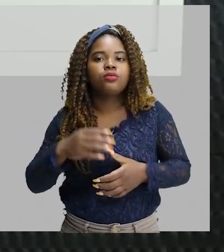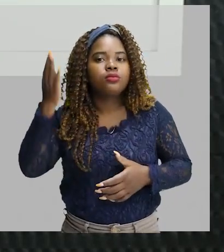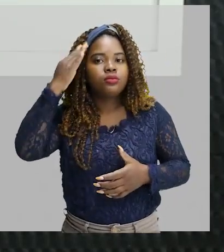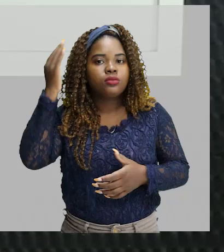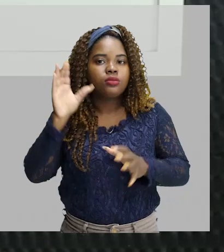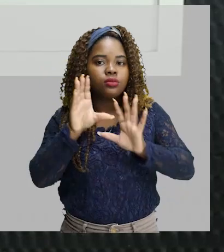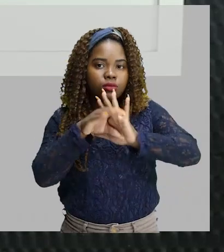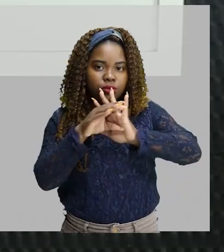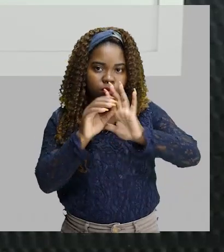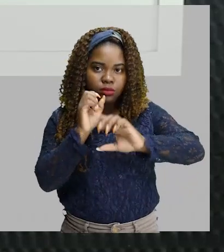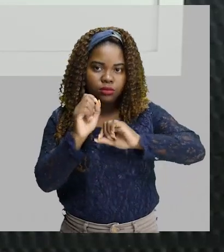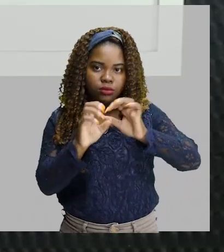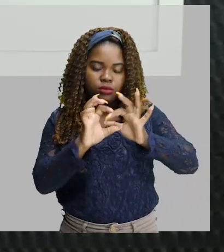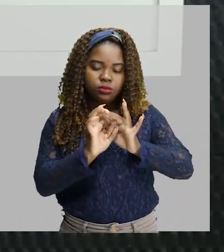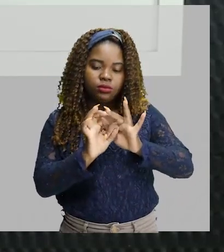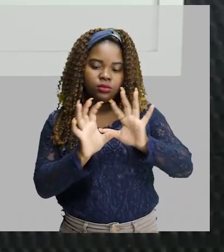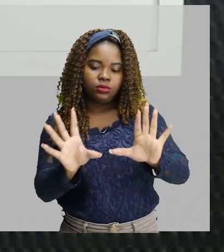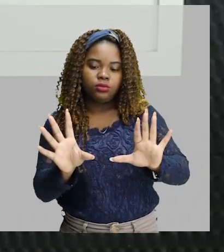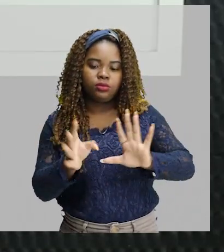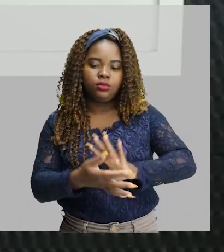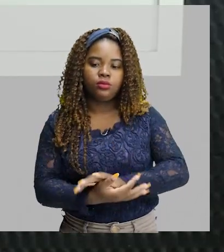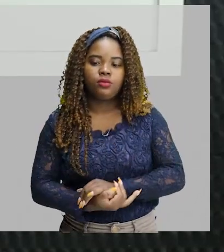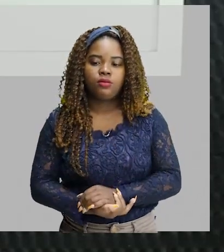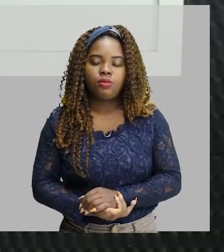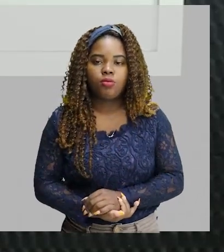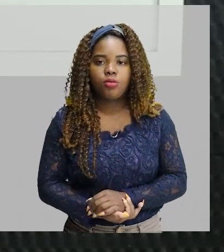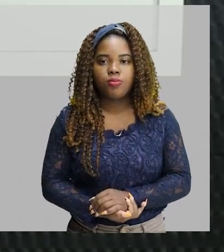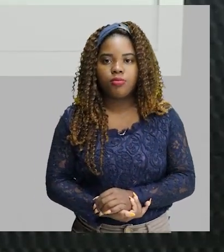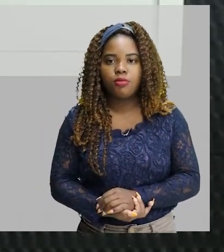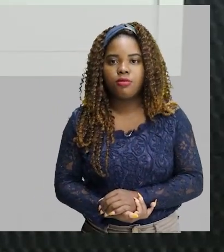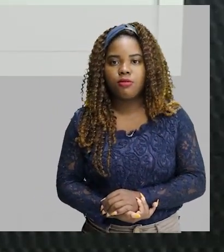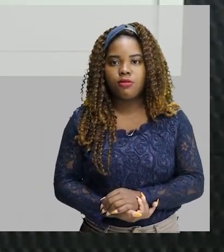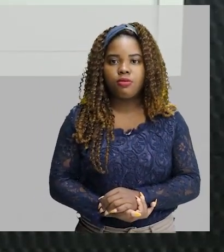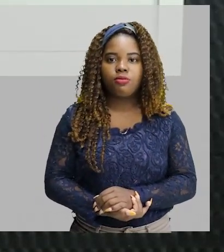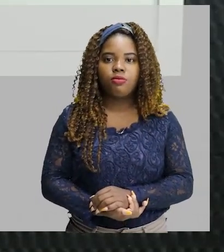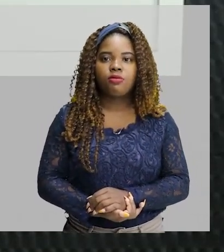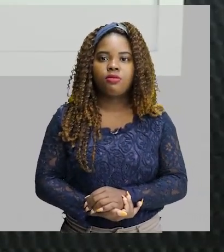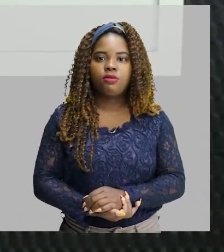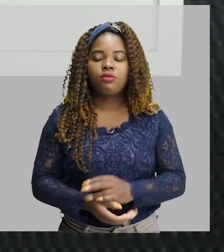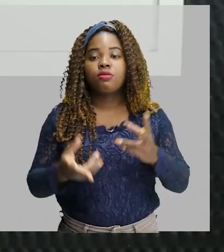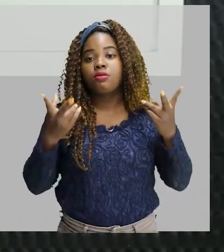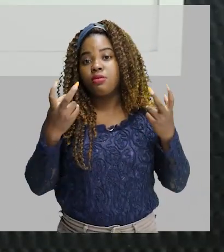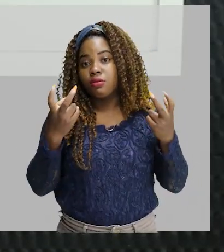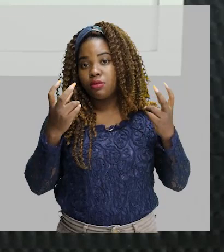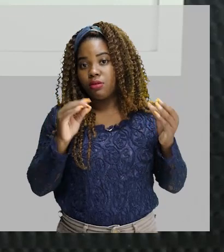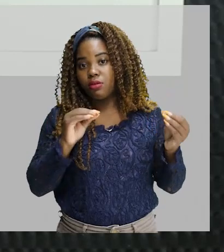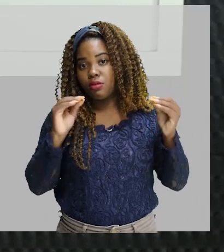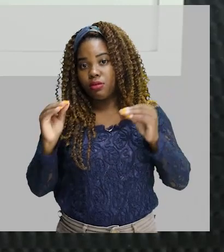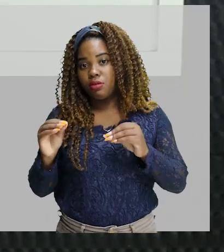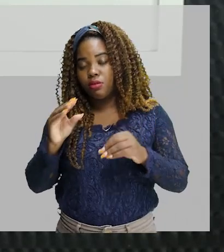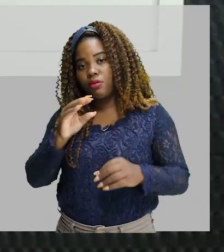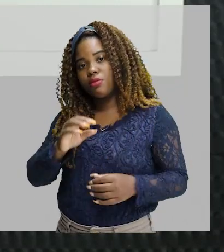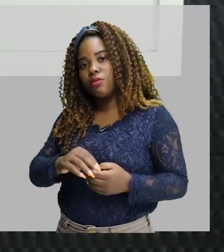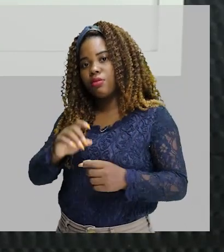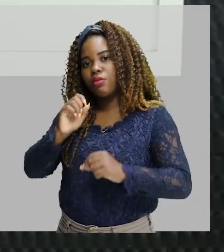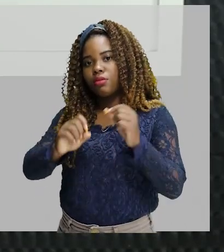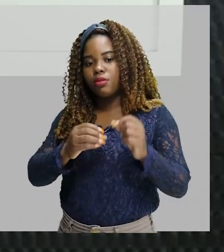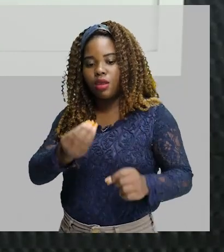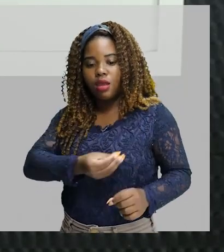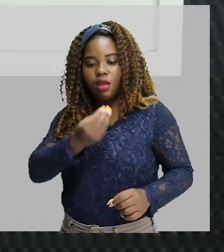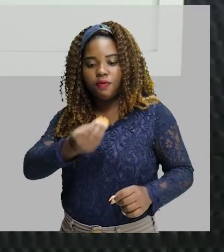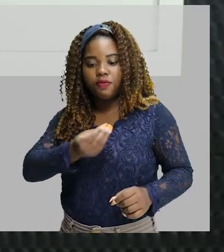conceito de liberdade, certo? Perceba que ele coloca a existência humana